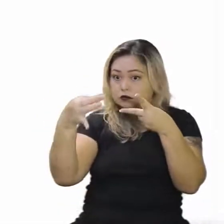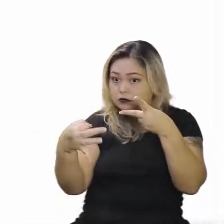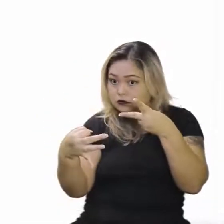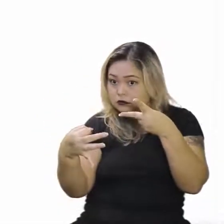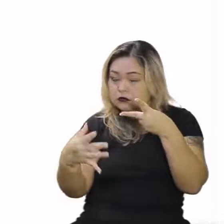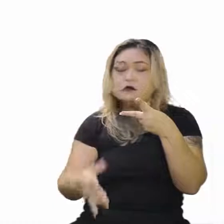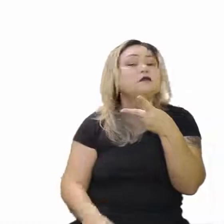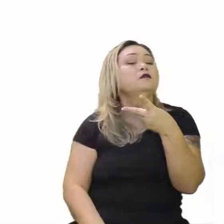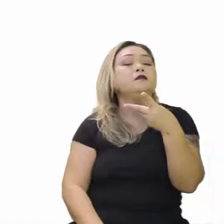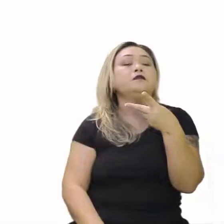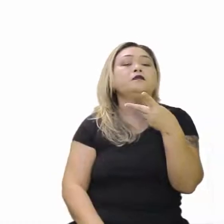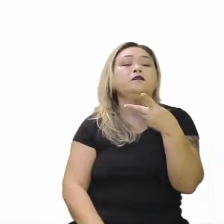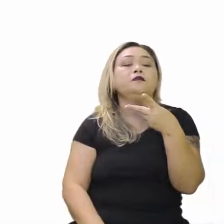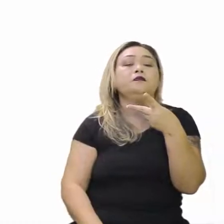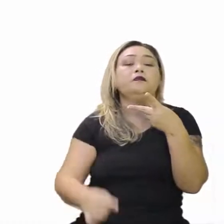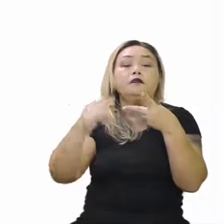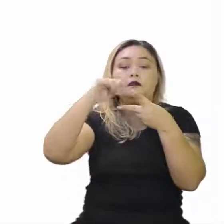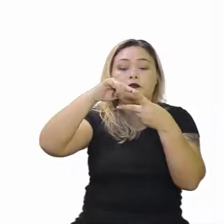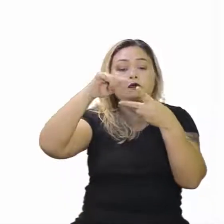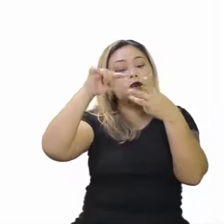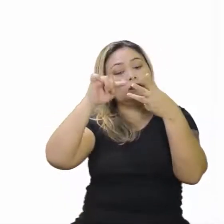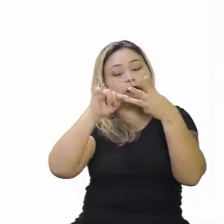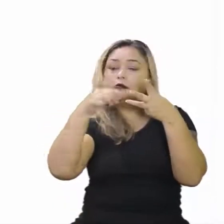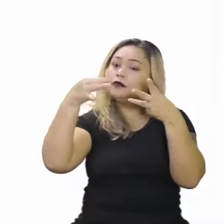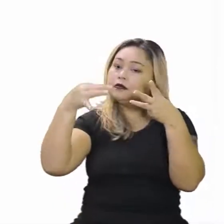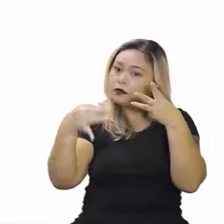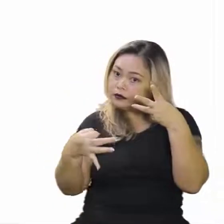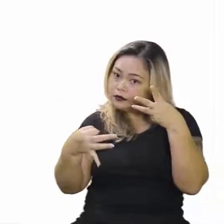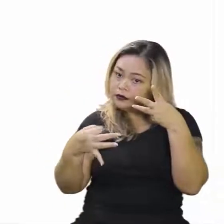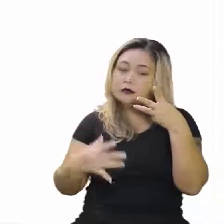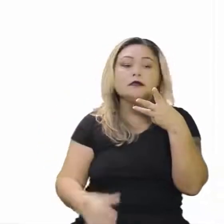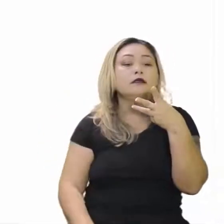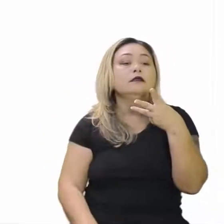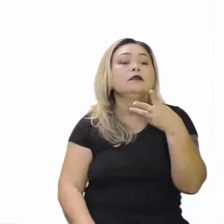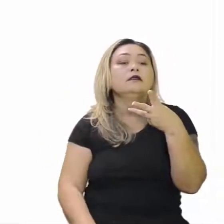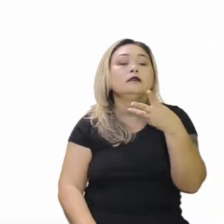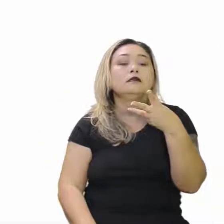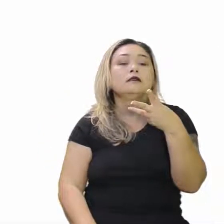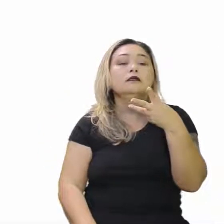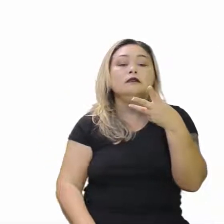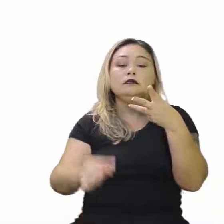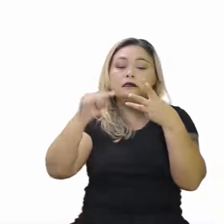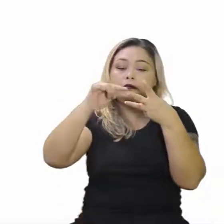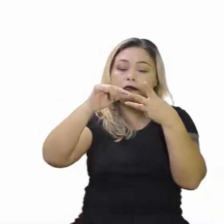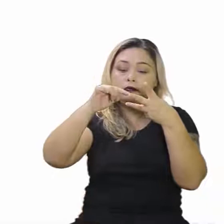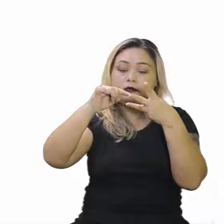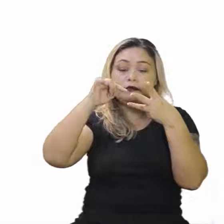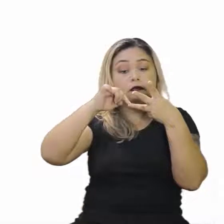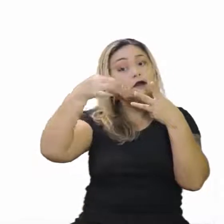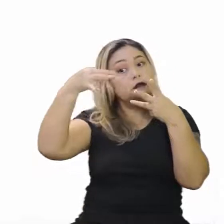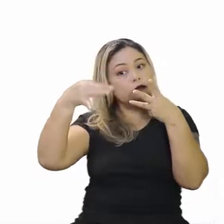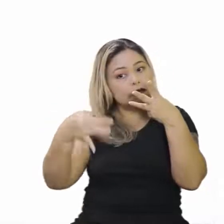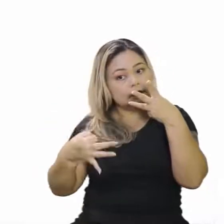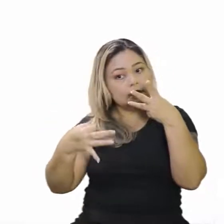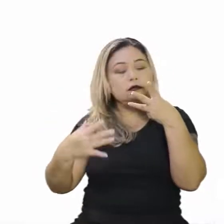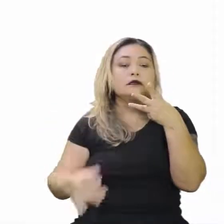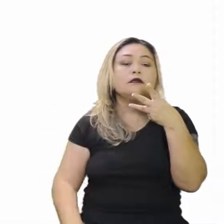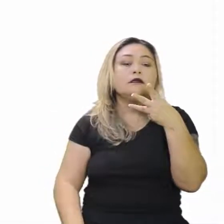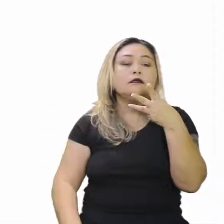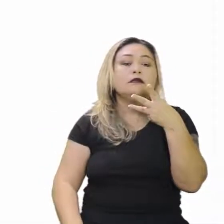2? B, 1 e 3? C, 2 e 3?